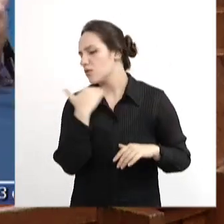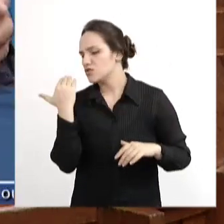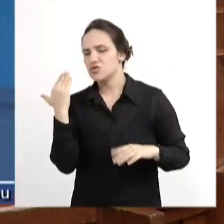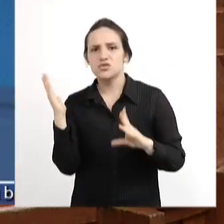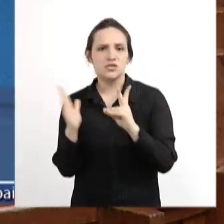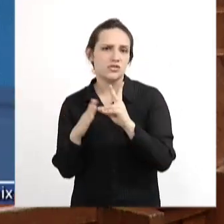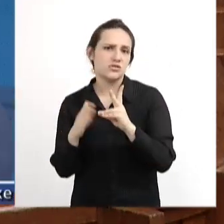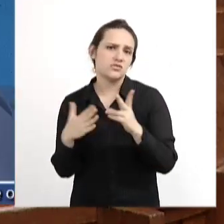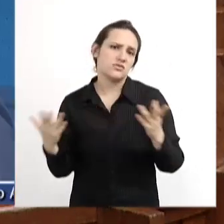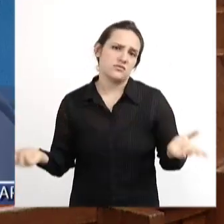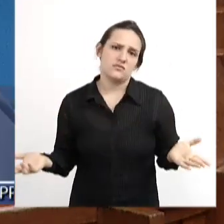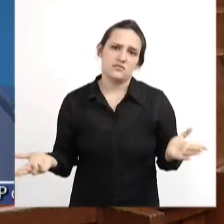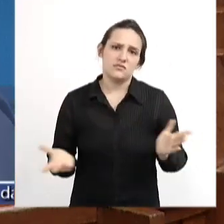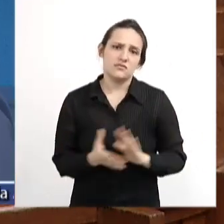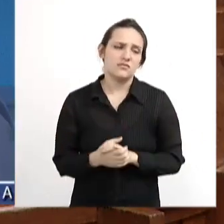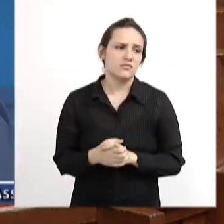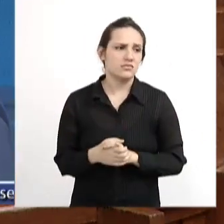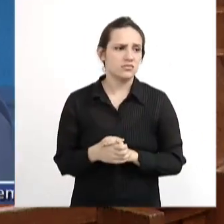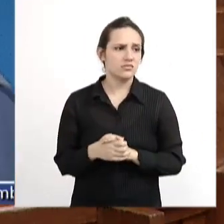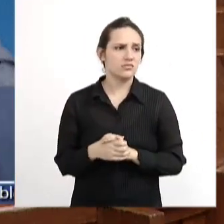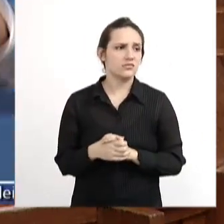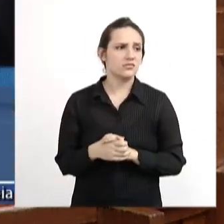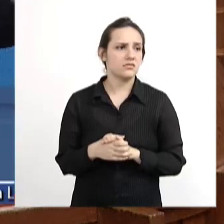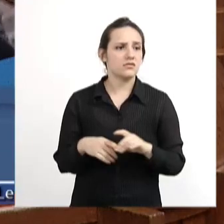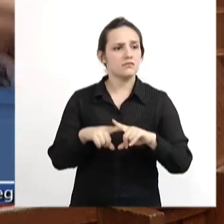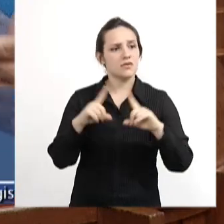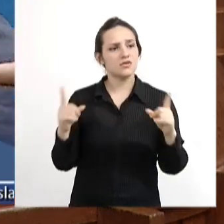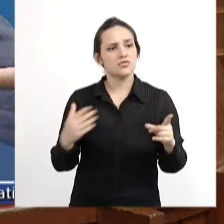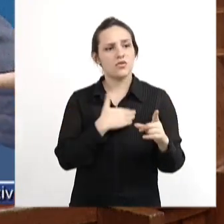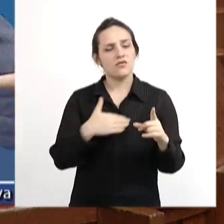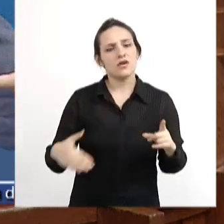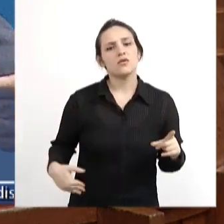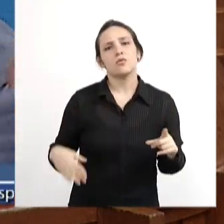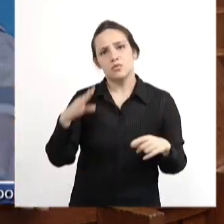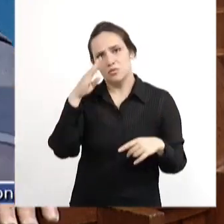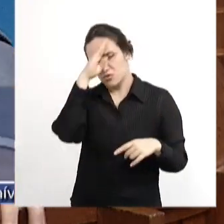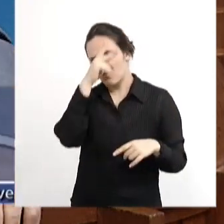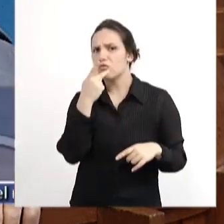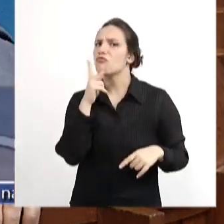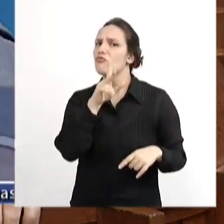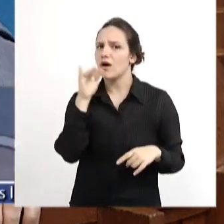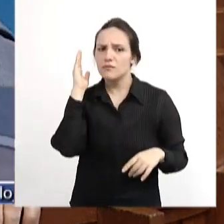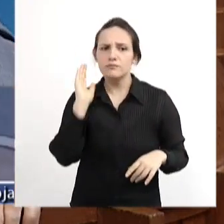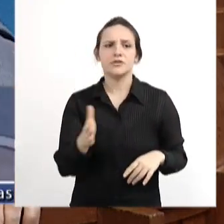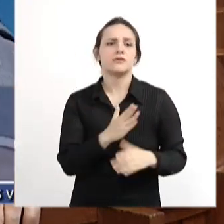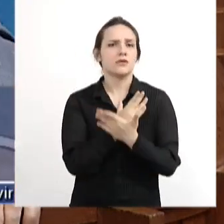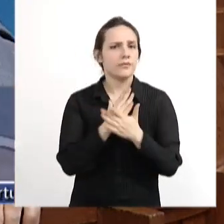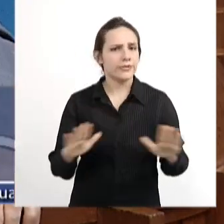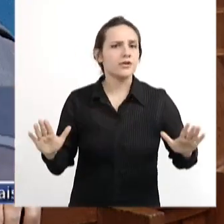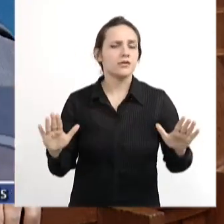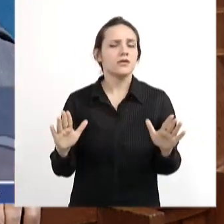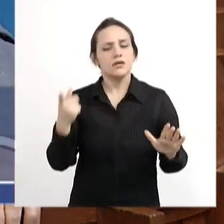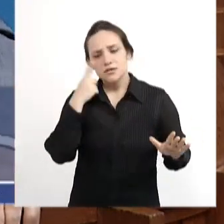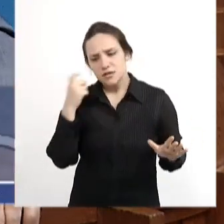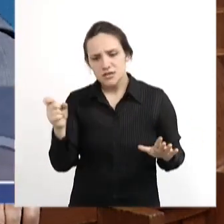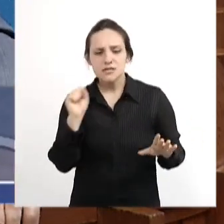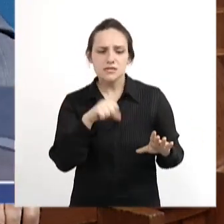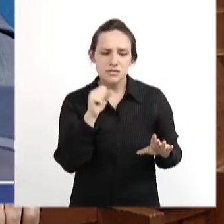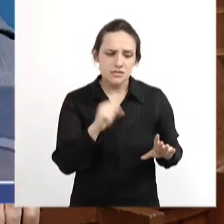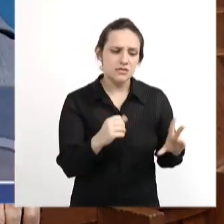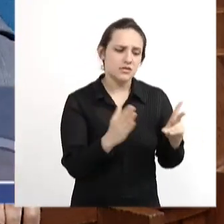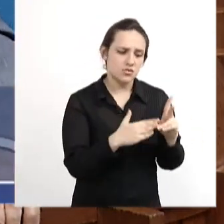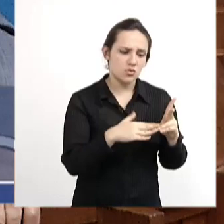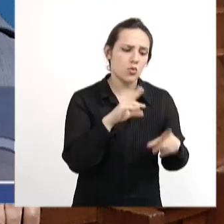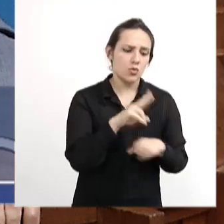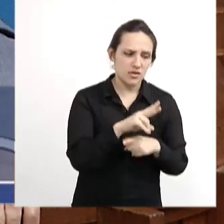governo que aí está, o nosso querido Bolsonaro, prometeu de não basta nisso. Zelar pelos interesses dos índios,